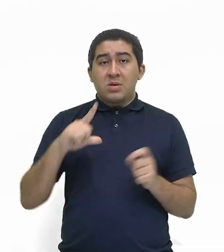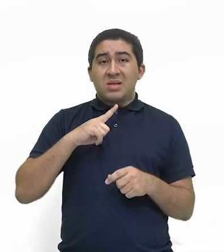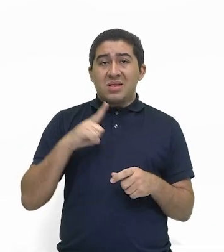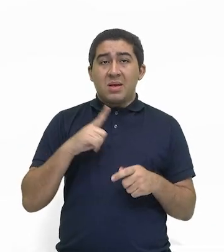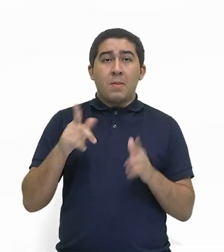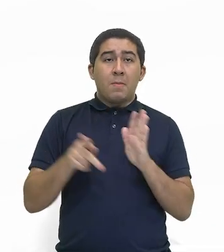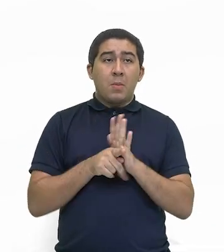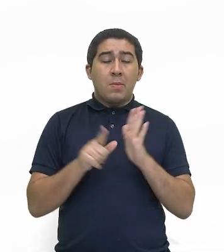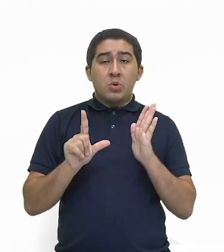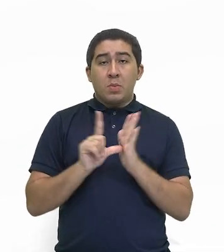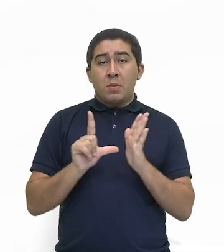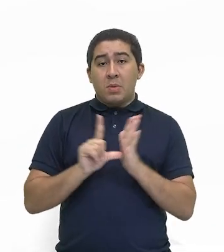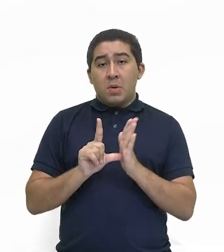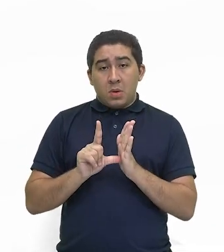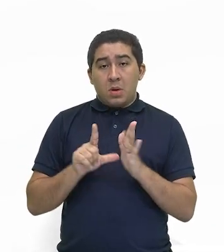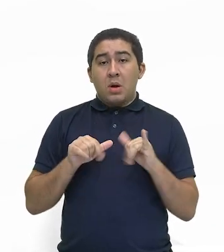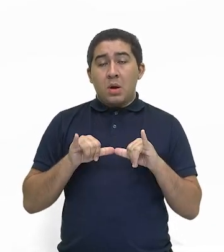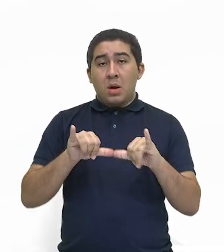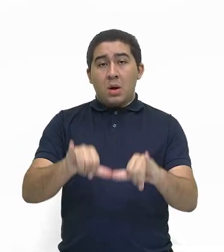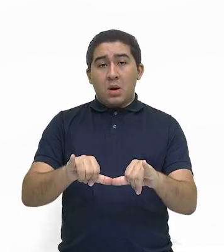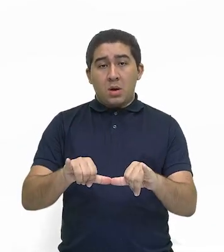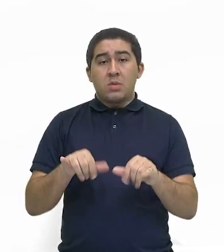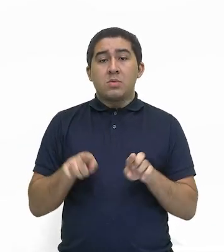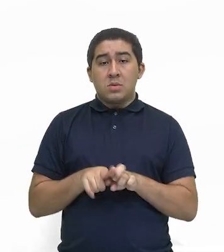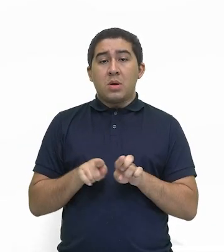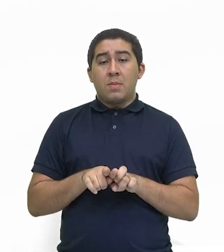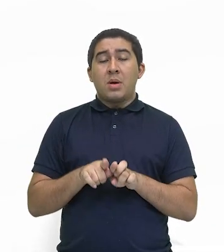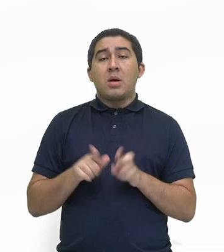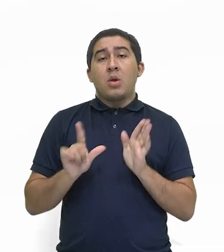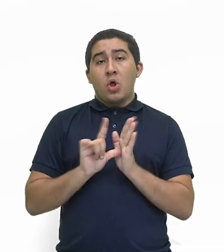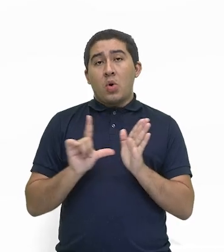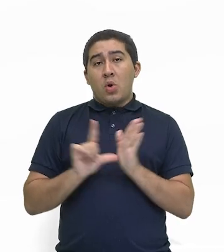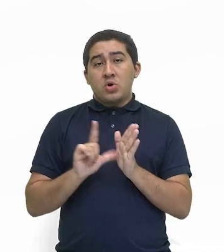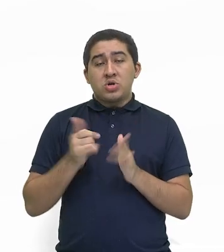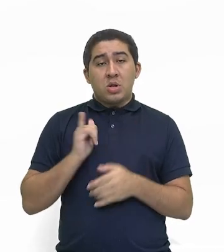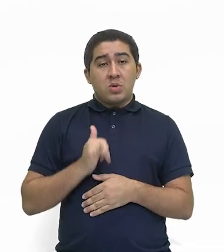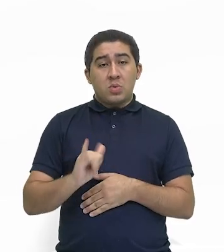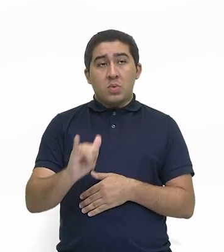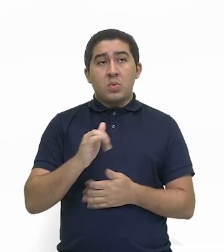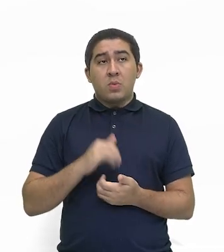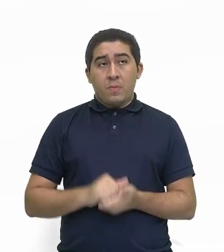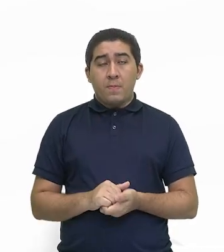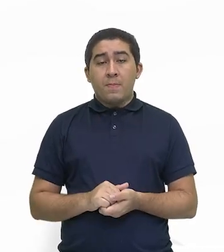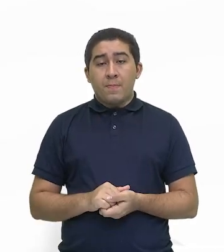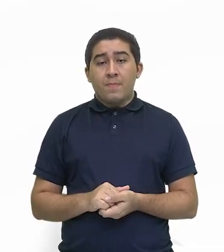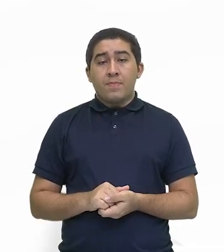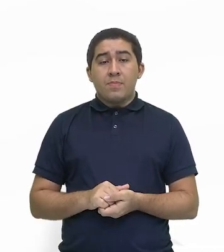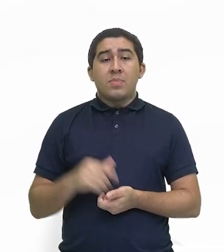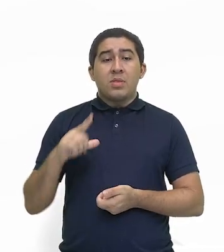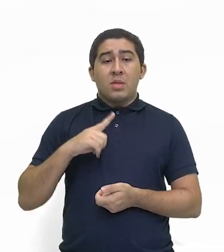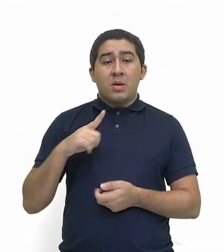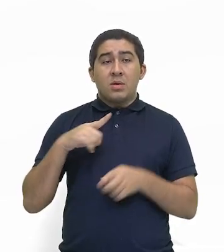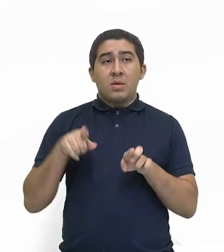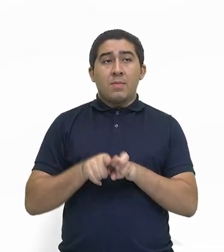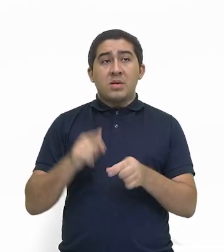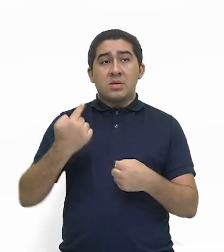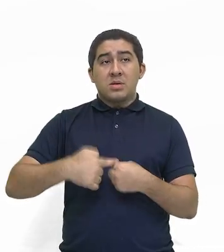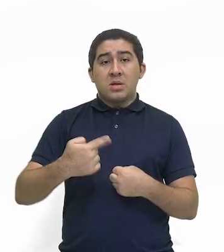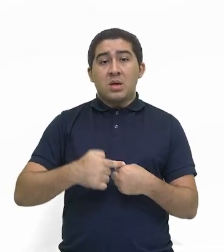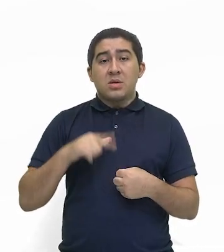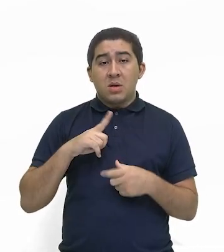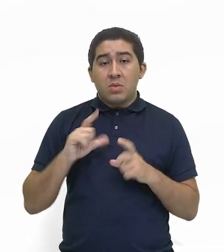em supermercados, lojas de eletrônicos, e também existem cidades que